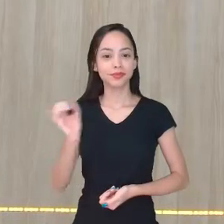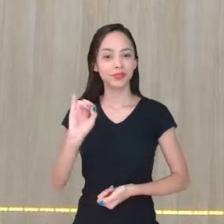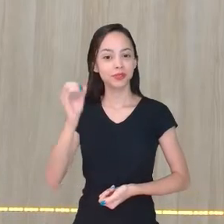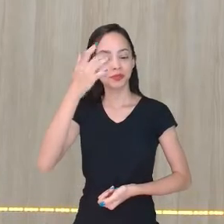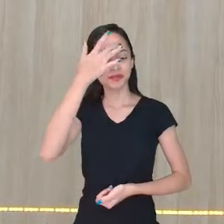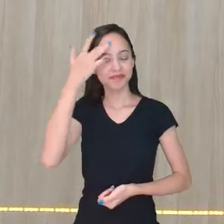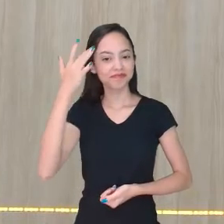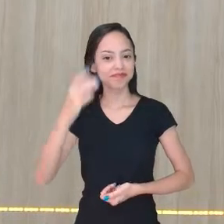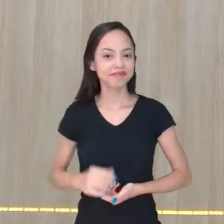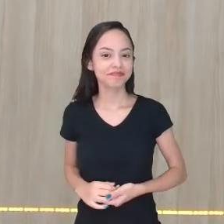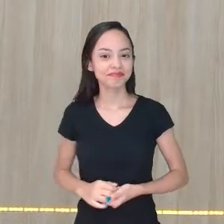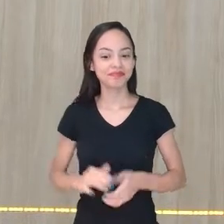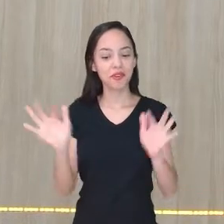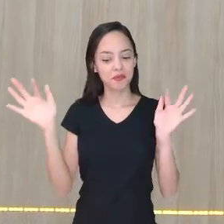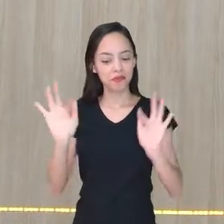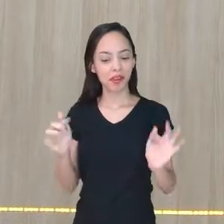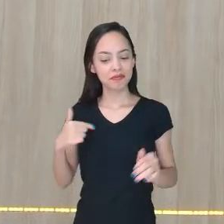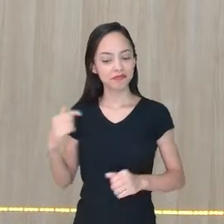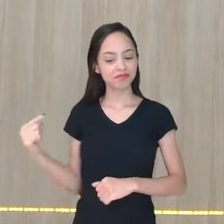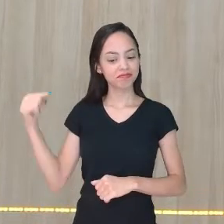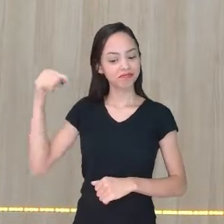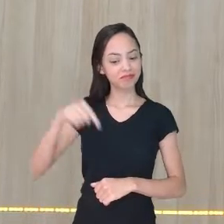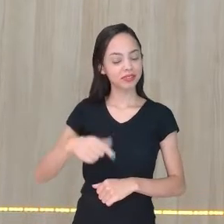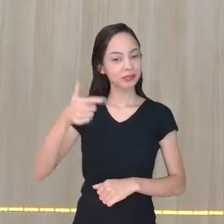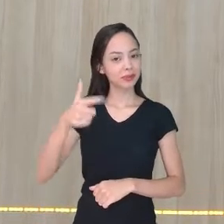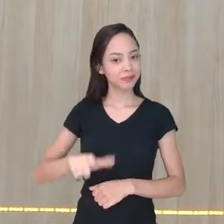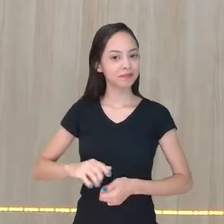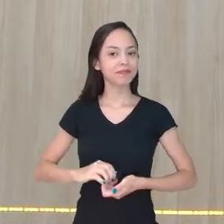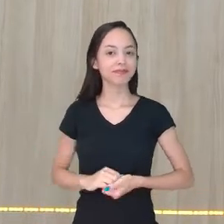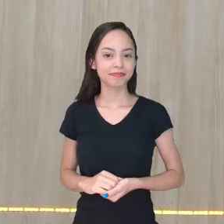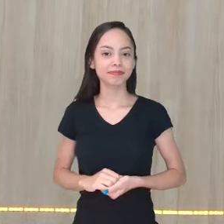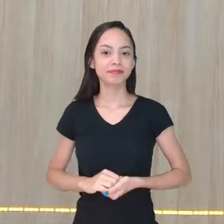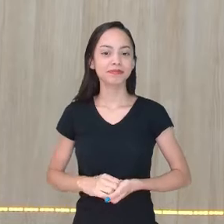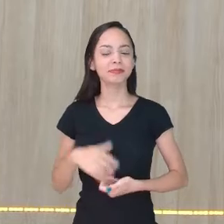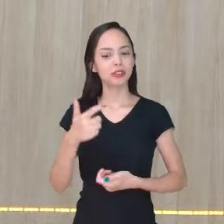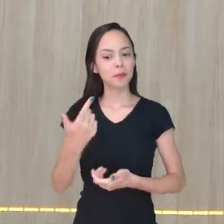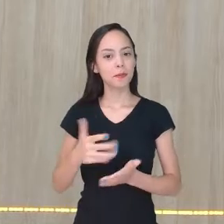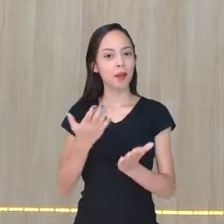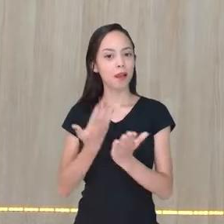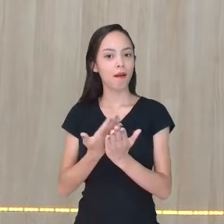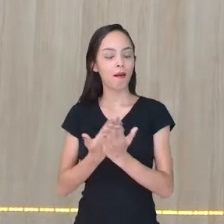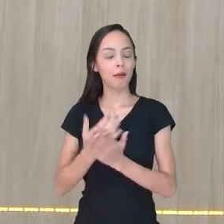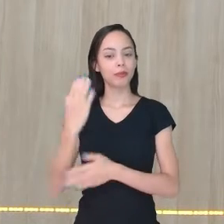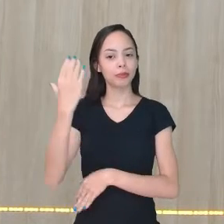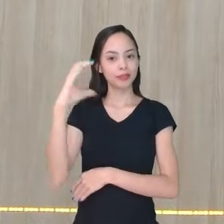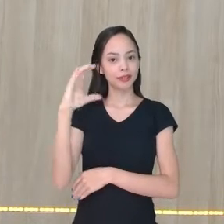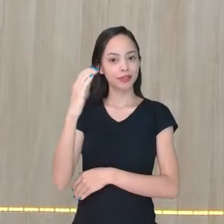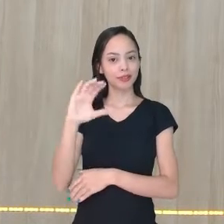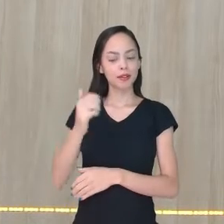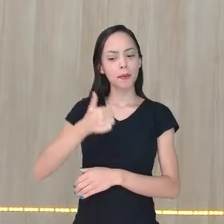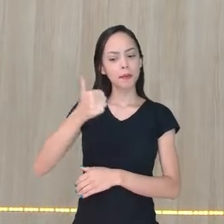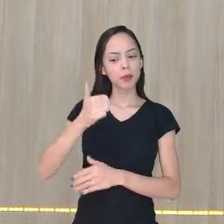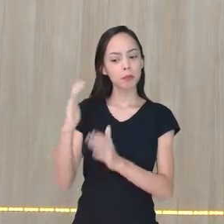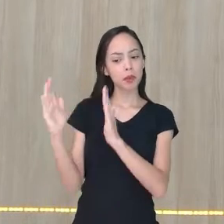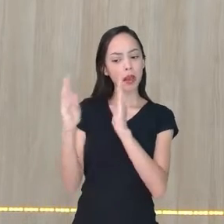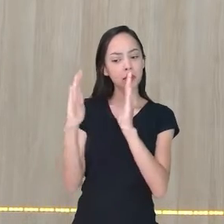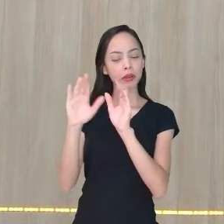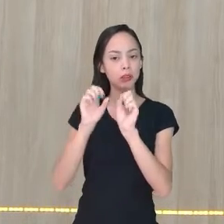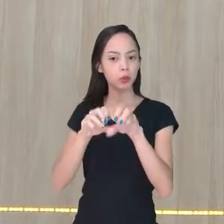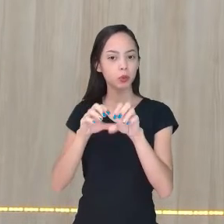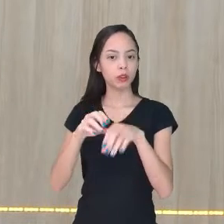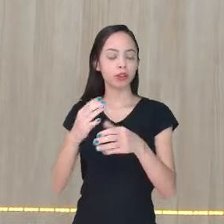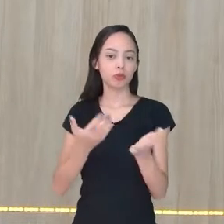Oi, gente. Felicidade estar com vocês novamente em mais uma aula de ciências da primeira fase da educação de jovens e